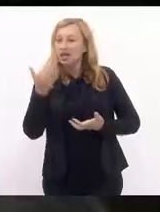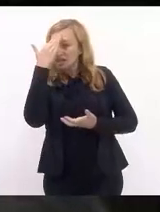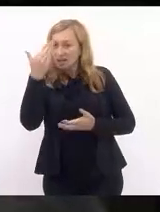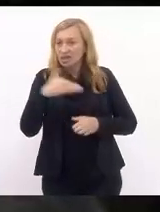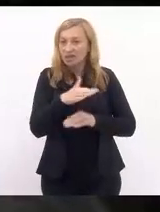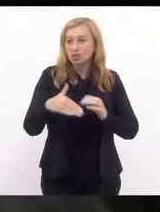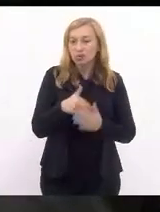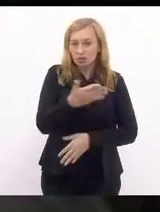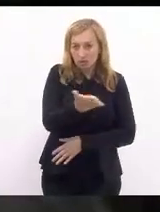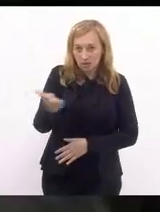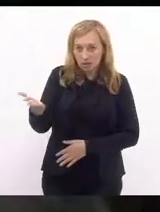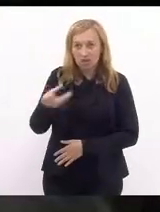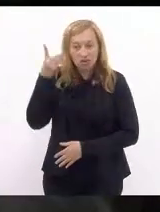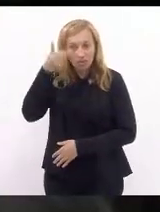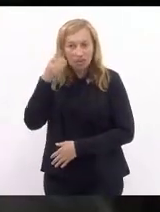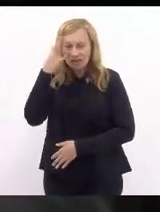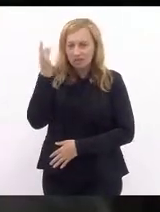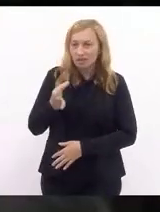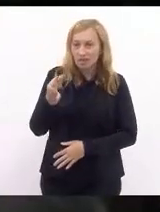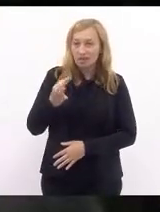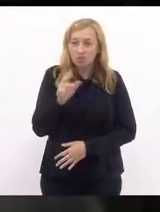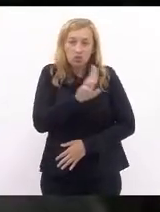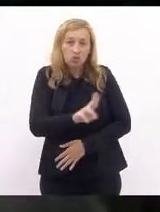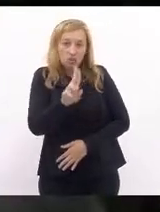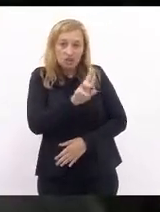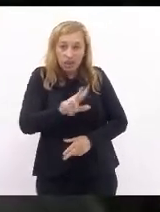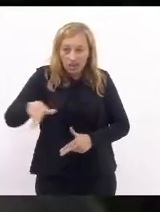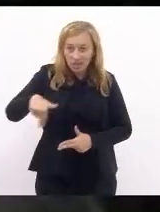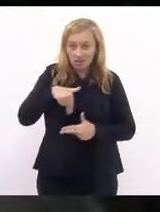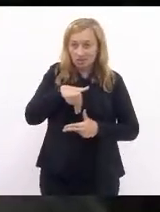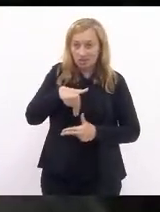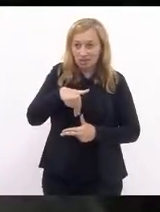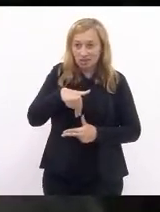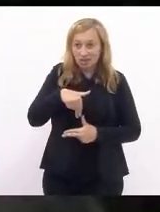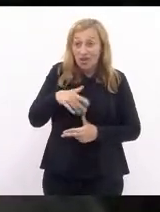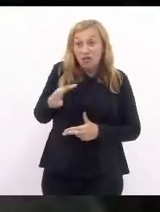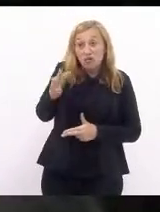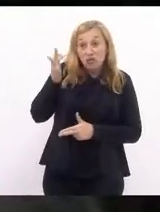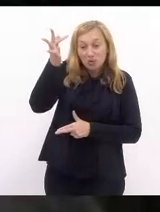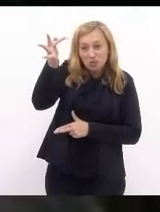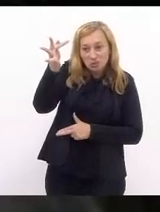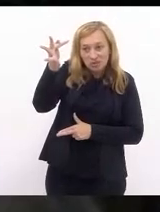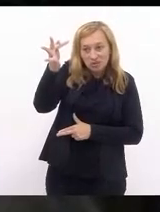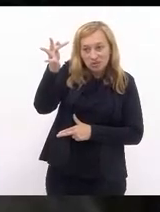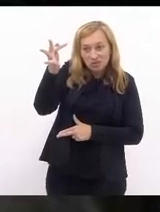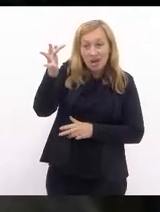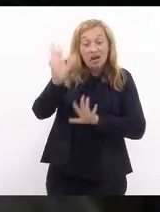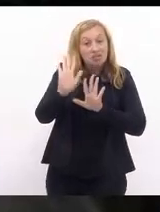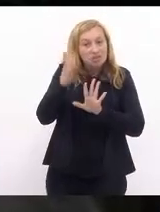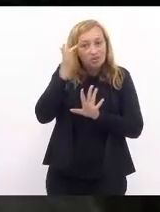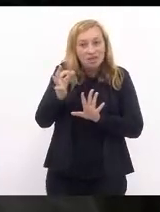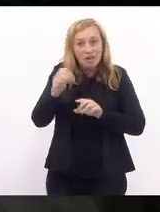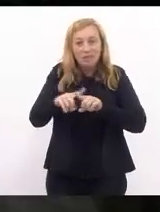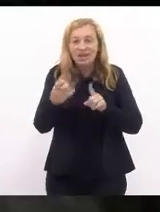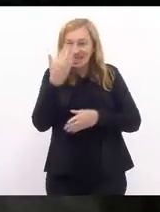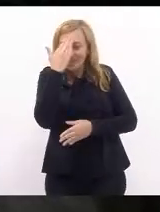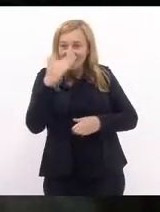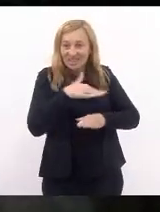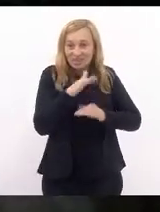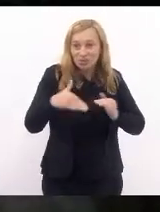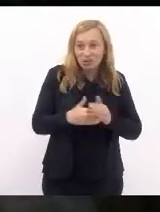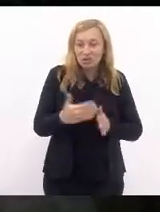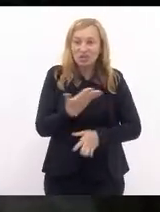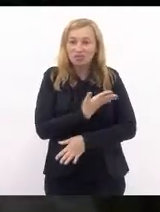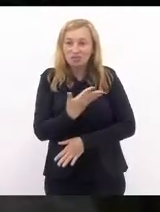agradecer a todos os parlamentares não sei se poderia usar mais essa Tribuna futuro é incerto mas eu agradeço a todos aqui